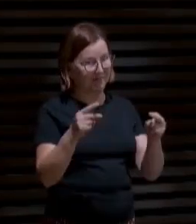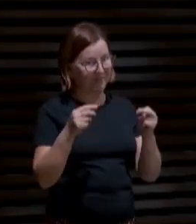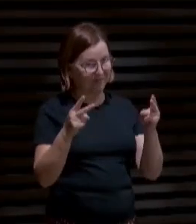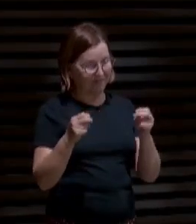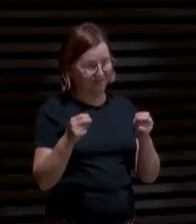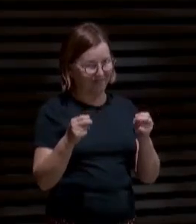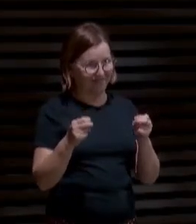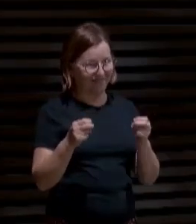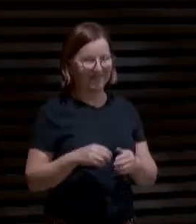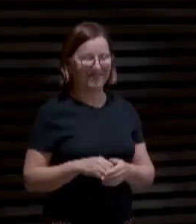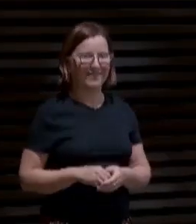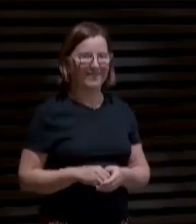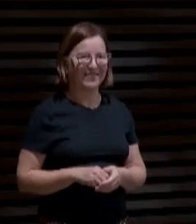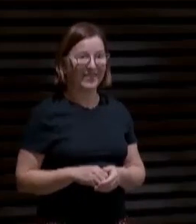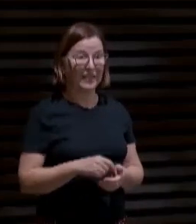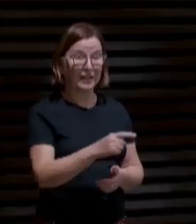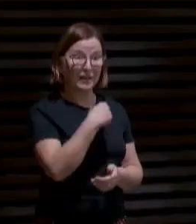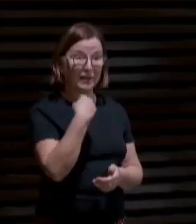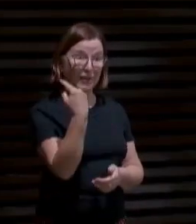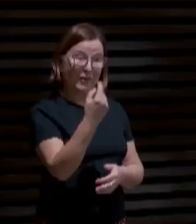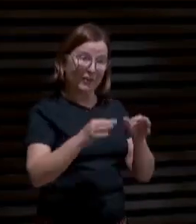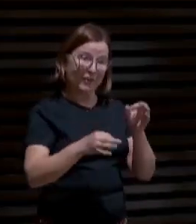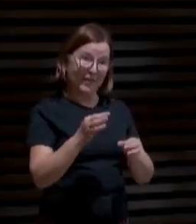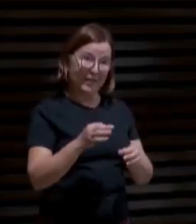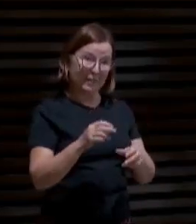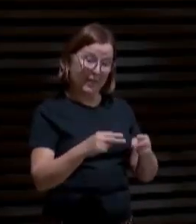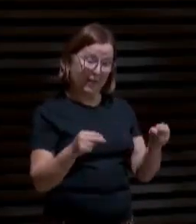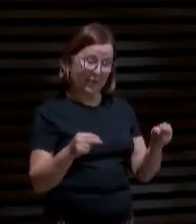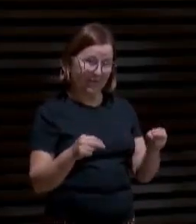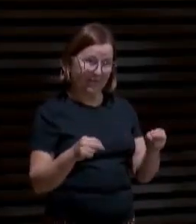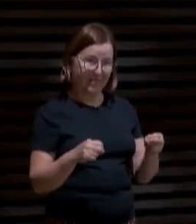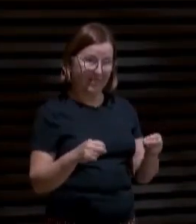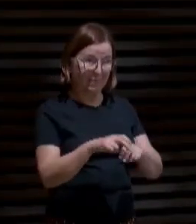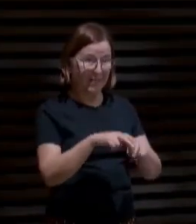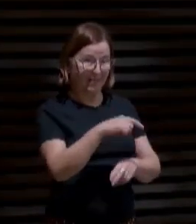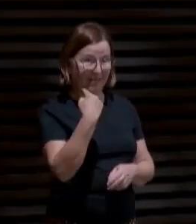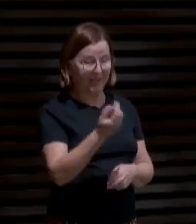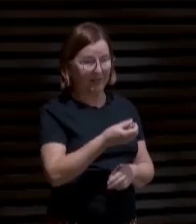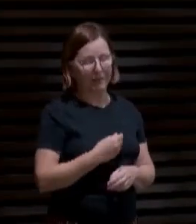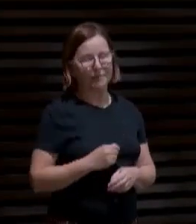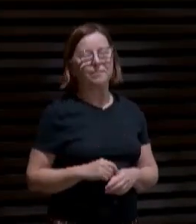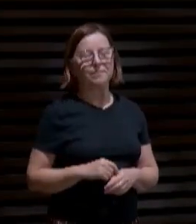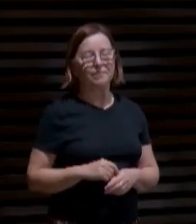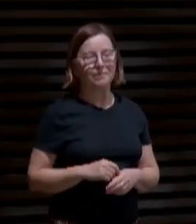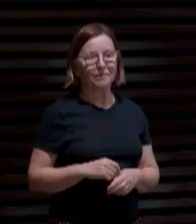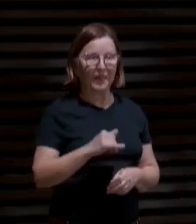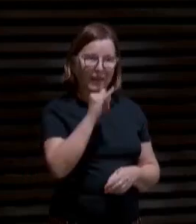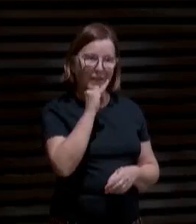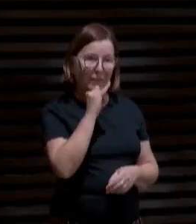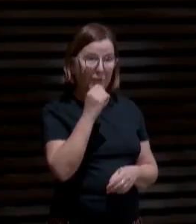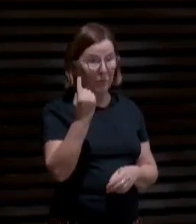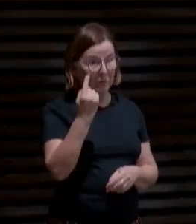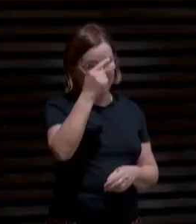somos, nós julgamos as coisas. Uma pessoa fofoqueira, por exemplo,